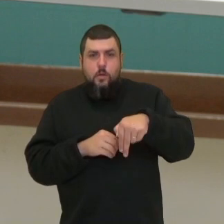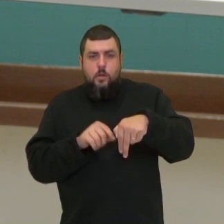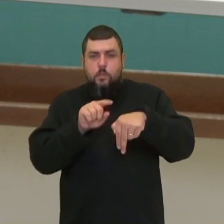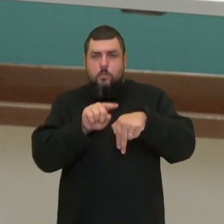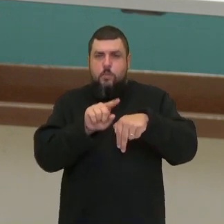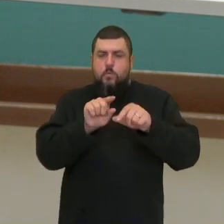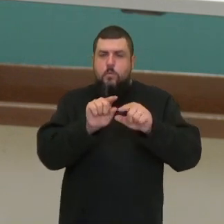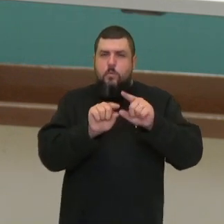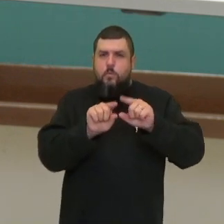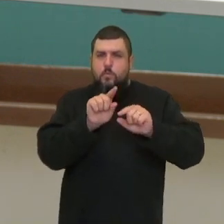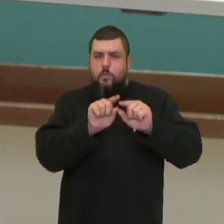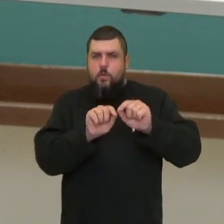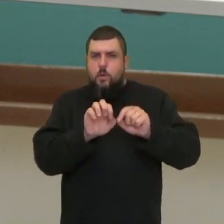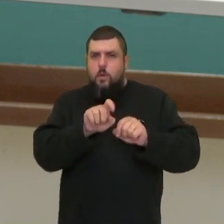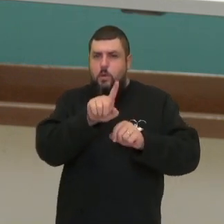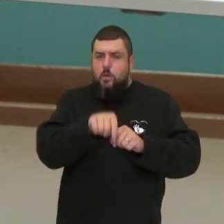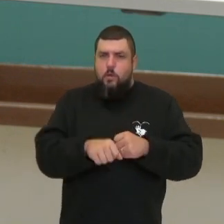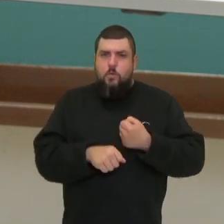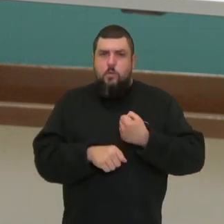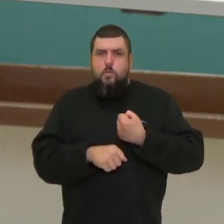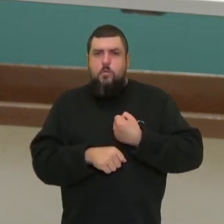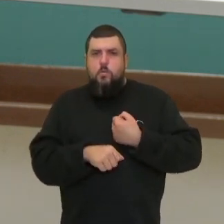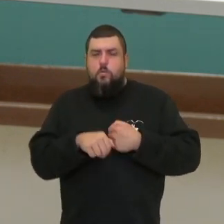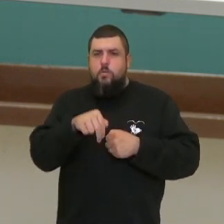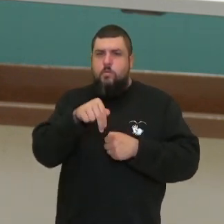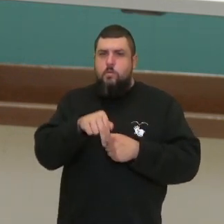números reais com exceção do zero.